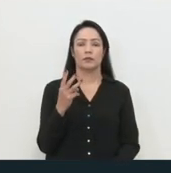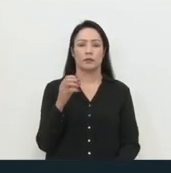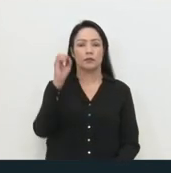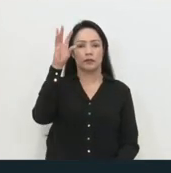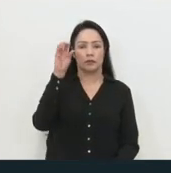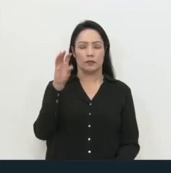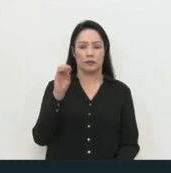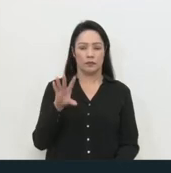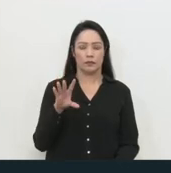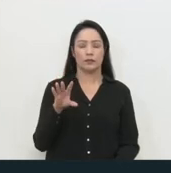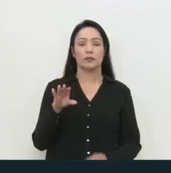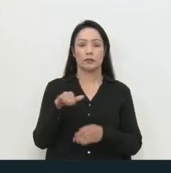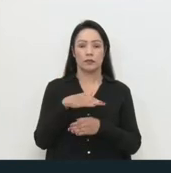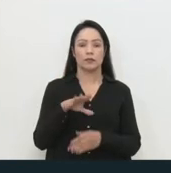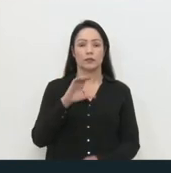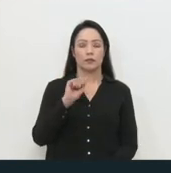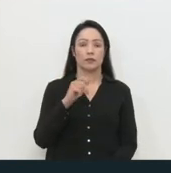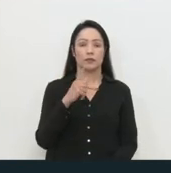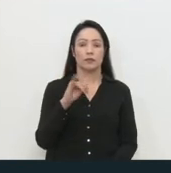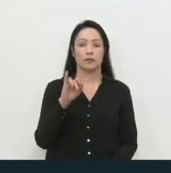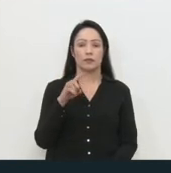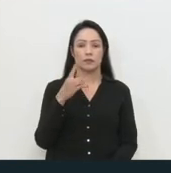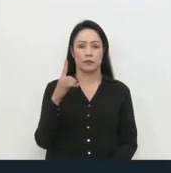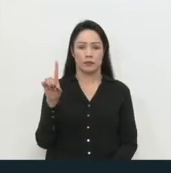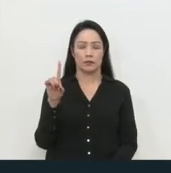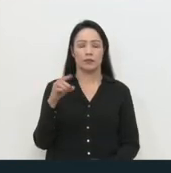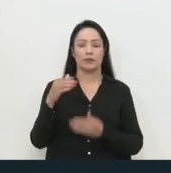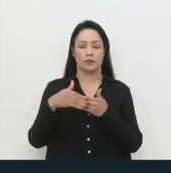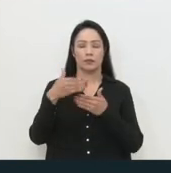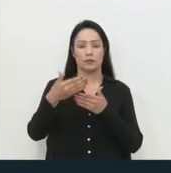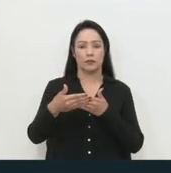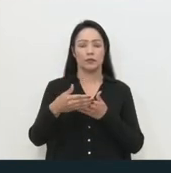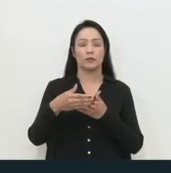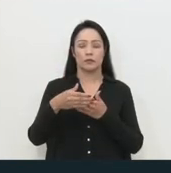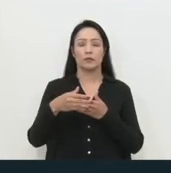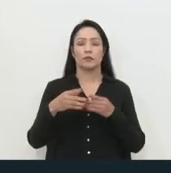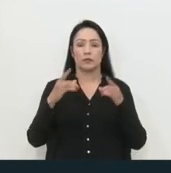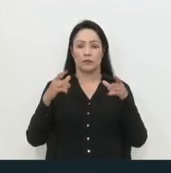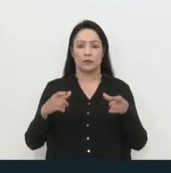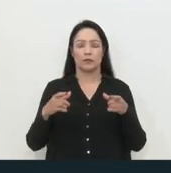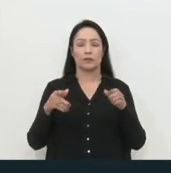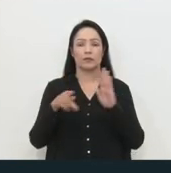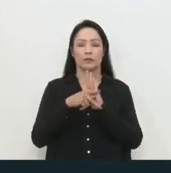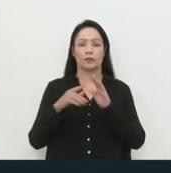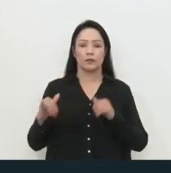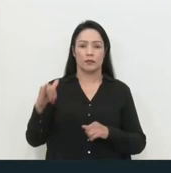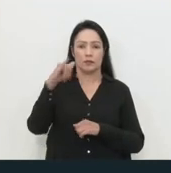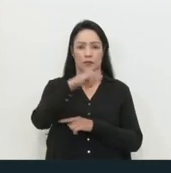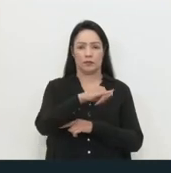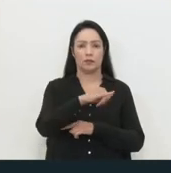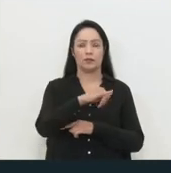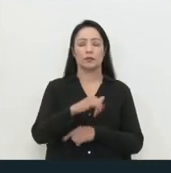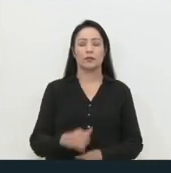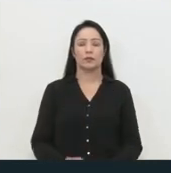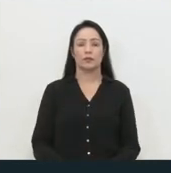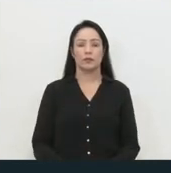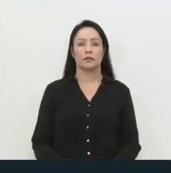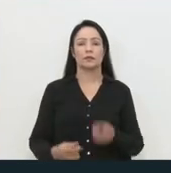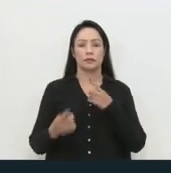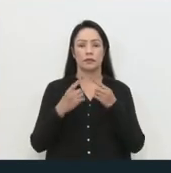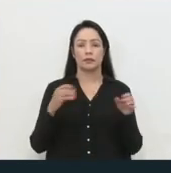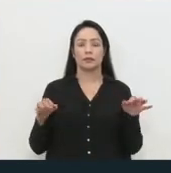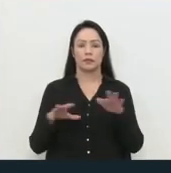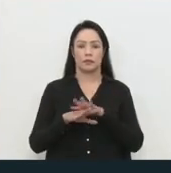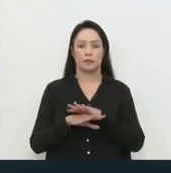localizado na Avenida Capitão Aviador Walter Ribeiro em frente à base aérea que atualmente se encontra desligado o autor Vereador Rafael Acosta em discussão encerrada